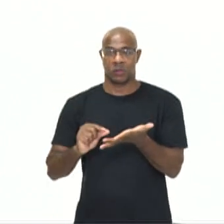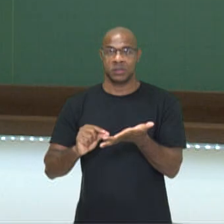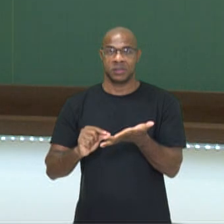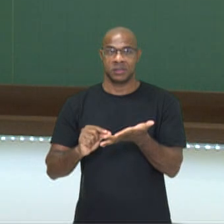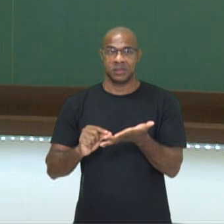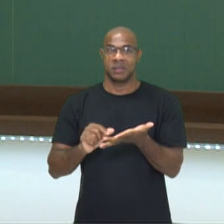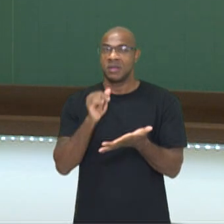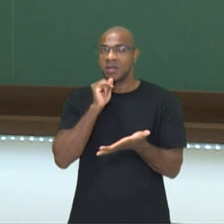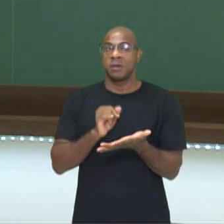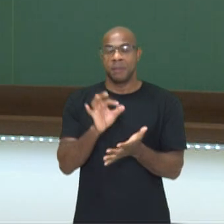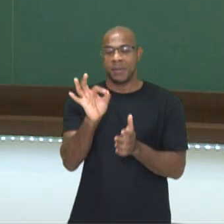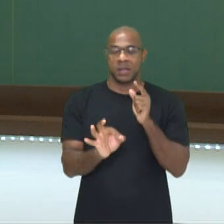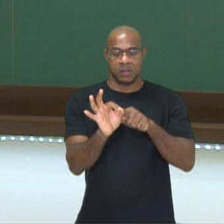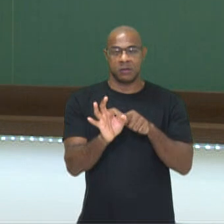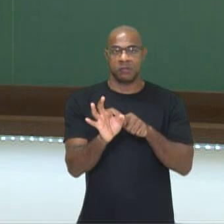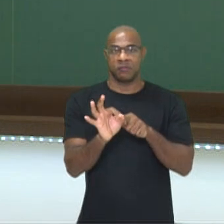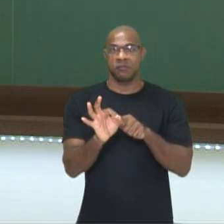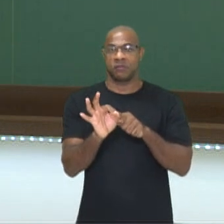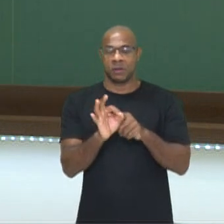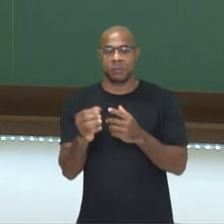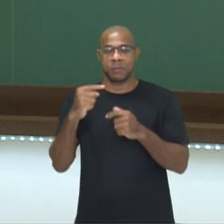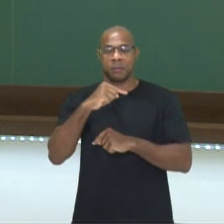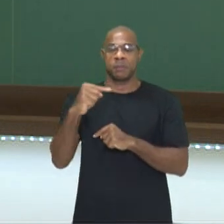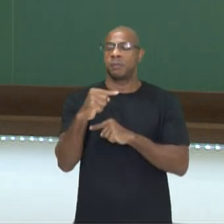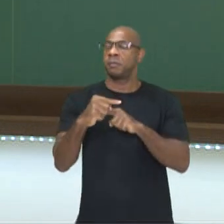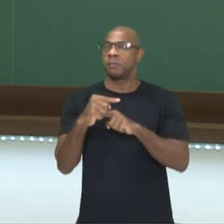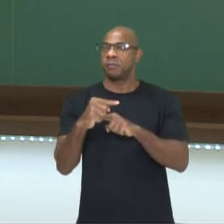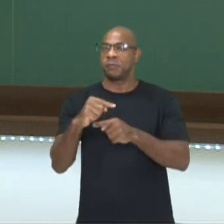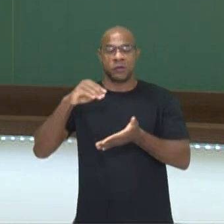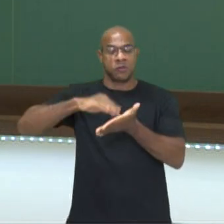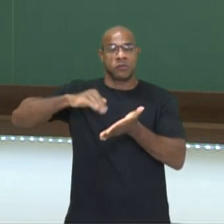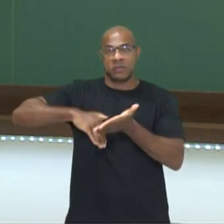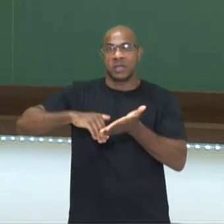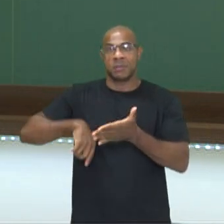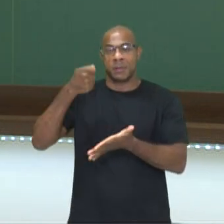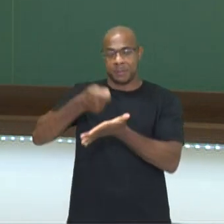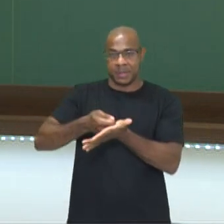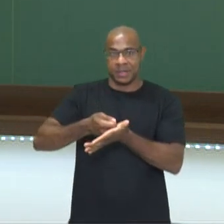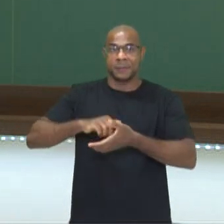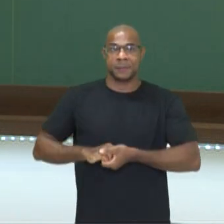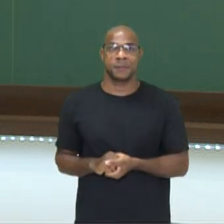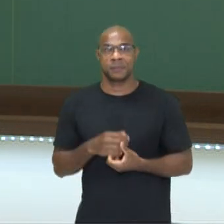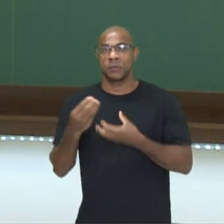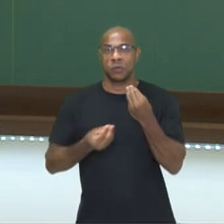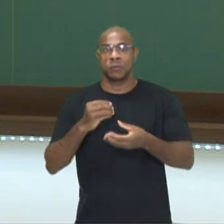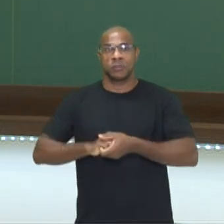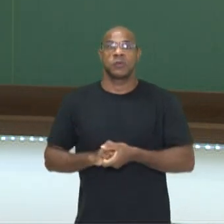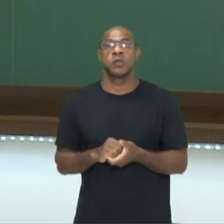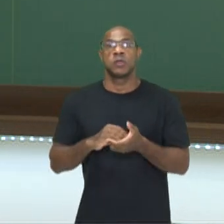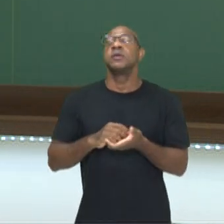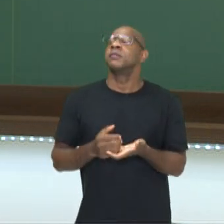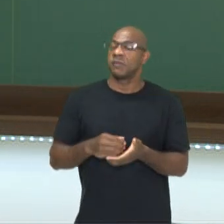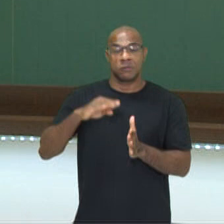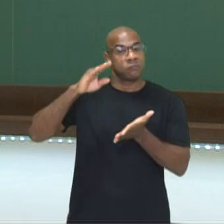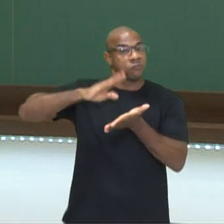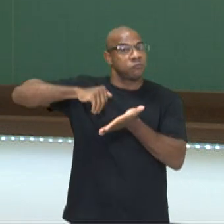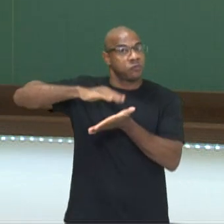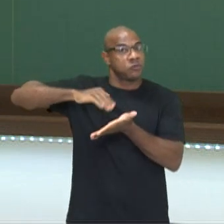um percentual do valor que vai ser subtraído desse valor para poder pagar. Ok? O desconto é diminuído do valor a ser